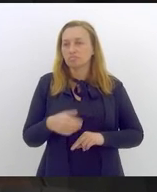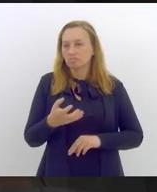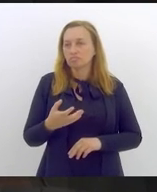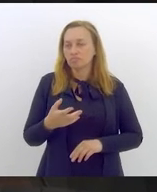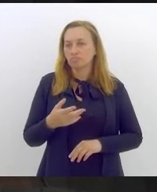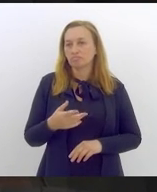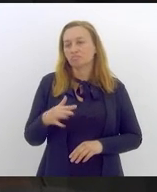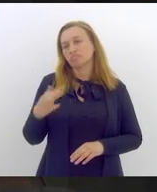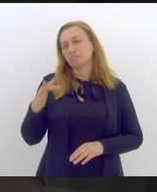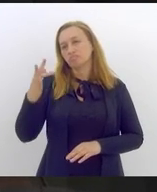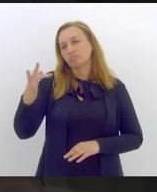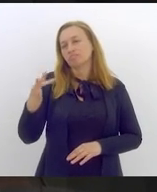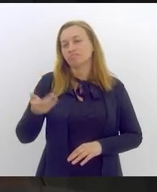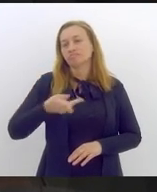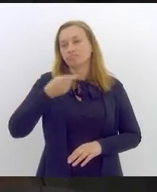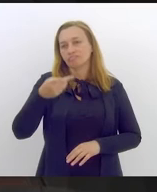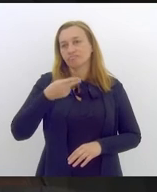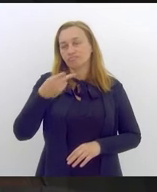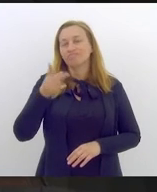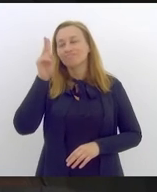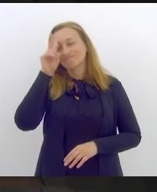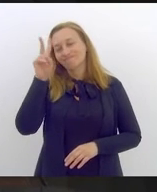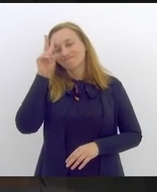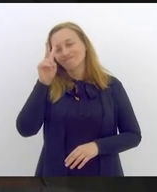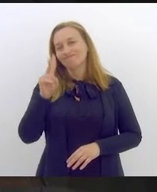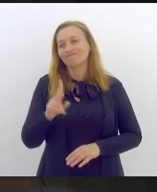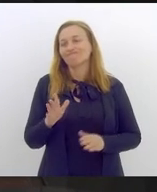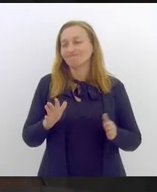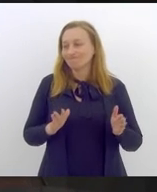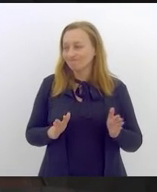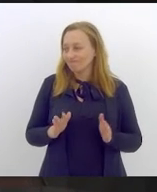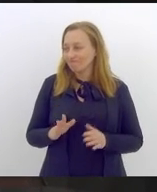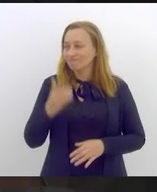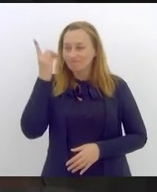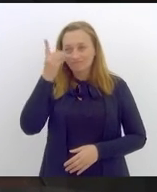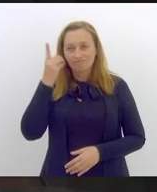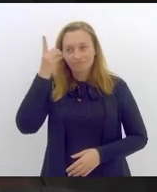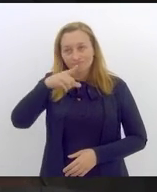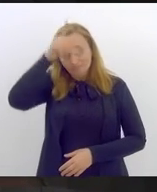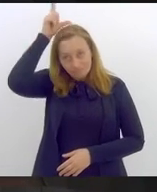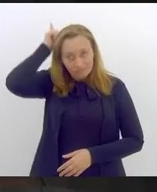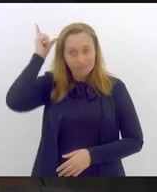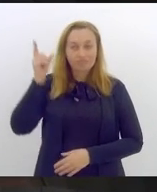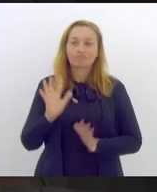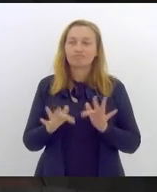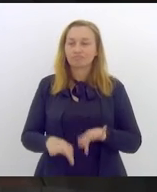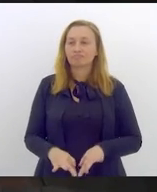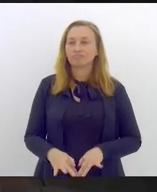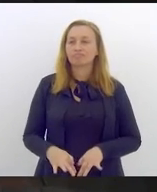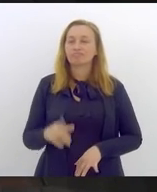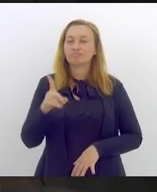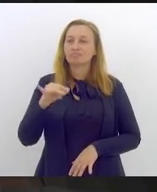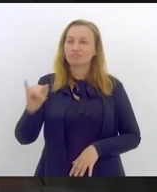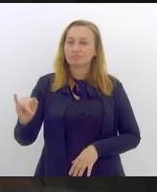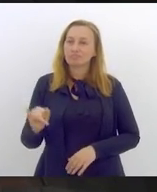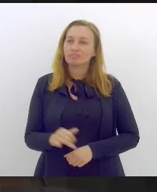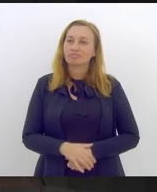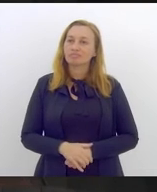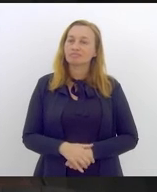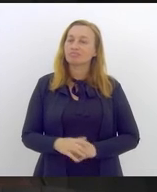que fazer um breve pronunciamento lembro de um episódio Deputado Luiz Paulo com esse episódio de concluo quando eu vi o Darcy Ribeiro